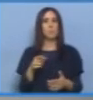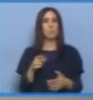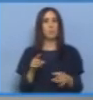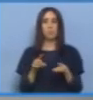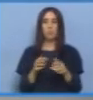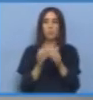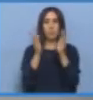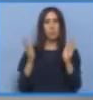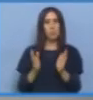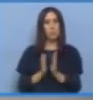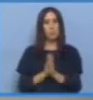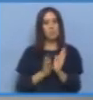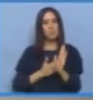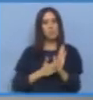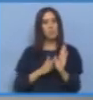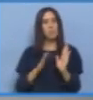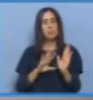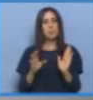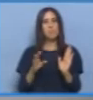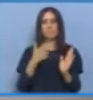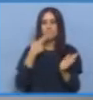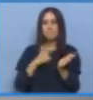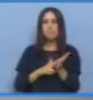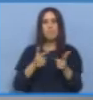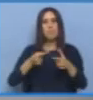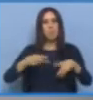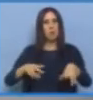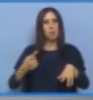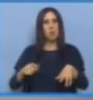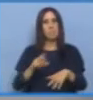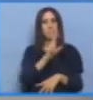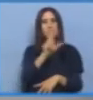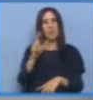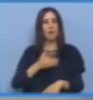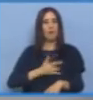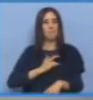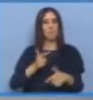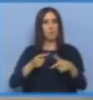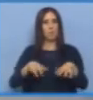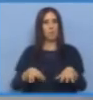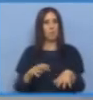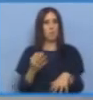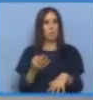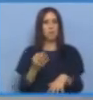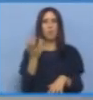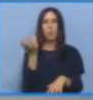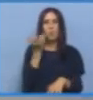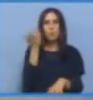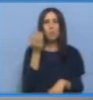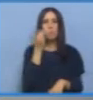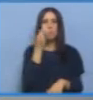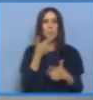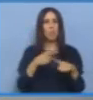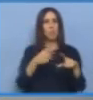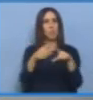todos este testemunho de que a única e verdadeira linguagem que existe na missão é a linguagem do amor. E então, apesar das culturas, da diversidade de